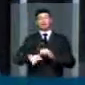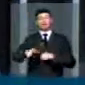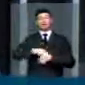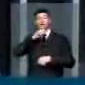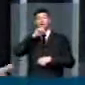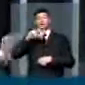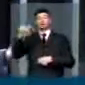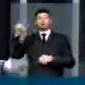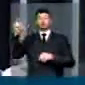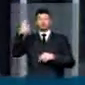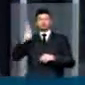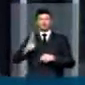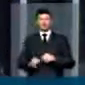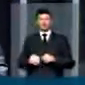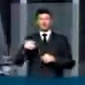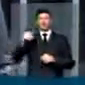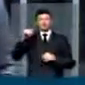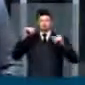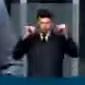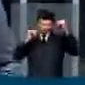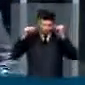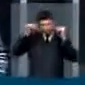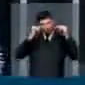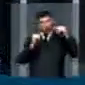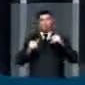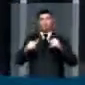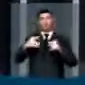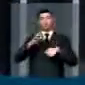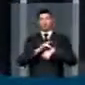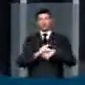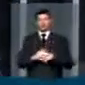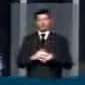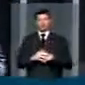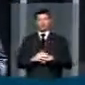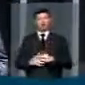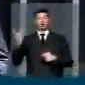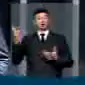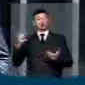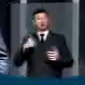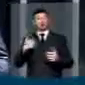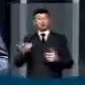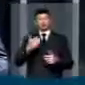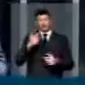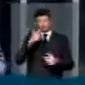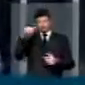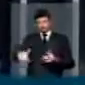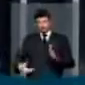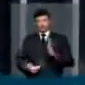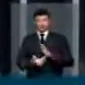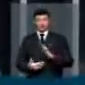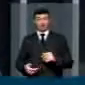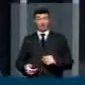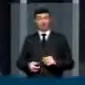antigos do nosso país e de grande referência no Maranhão. Então eu gostaria aqui de deixar registrado nos anais da